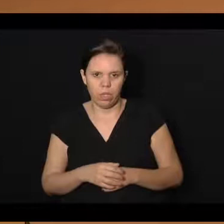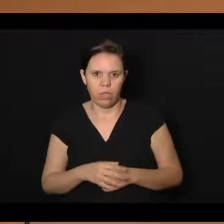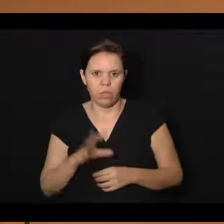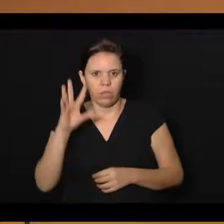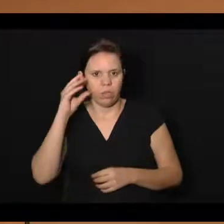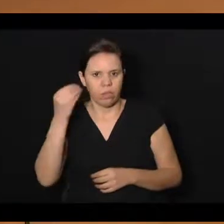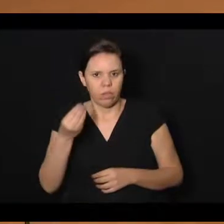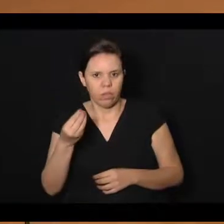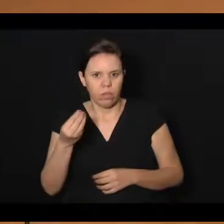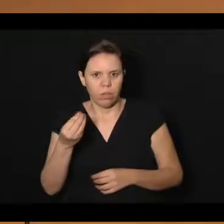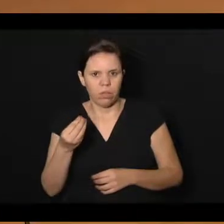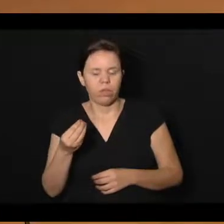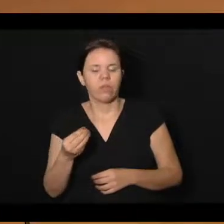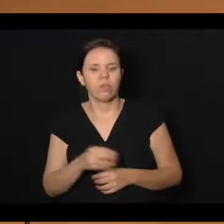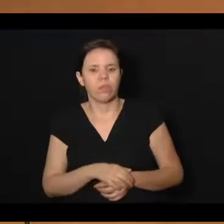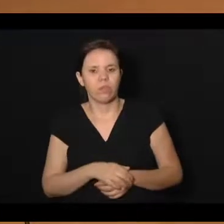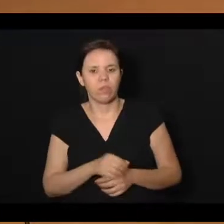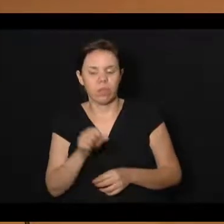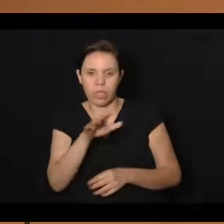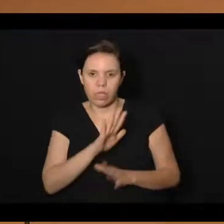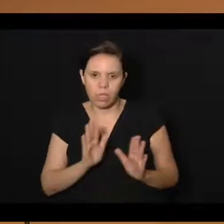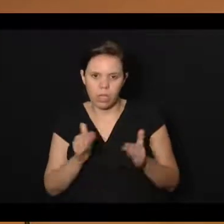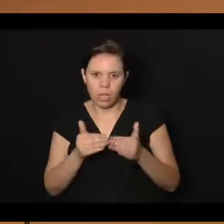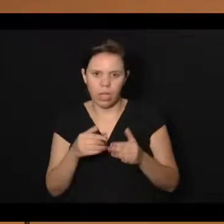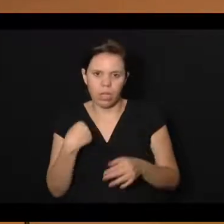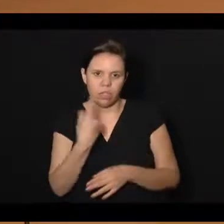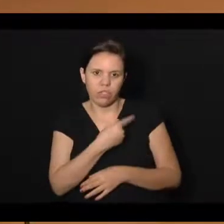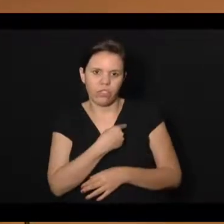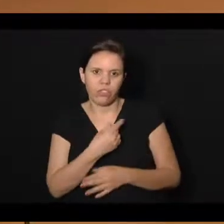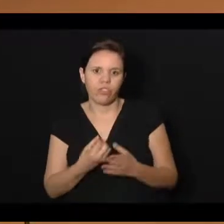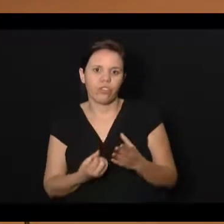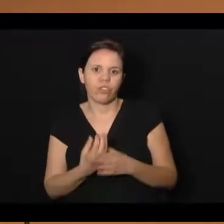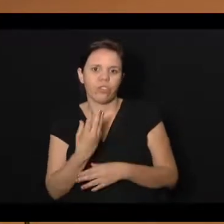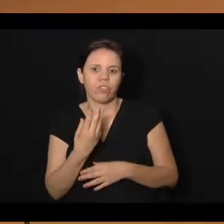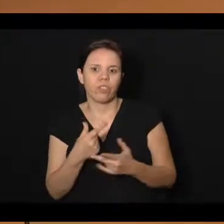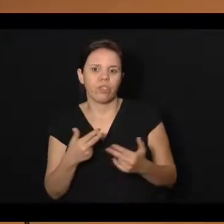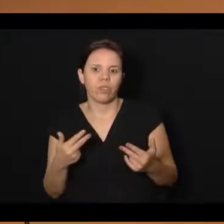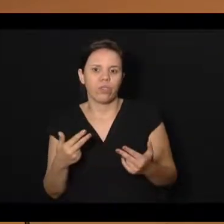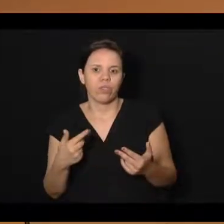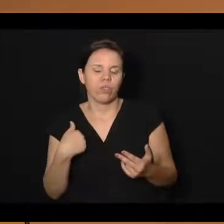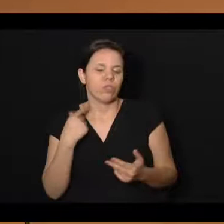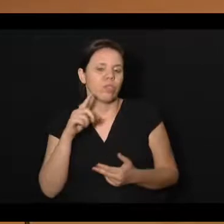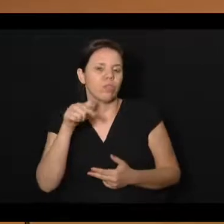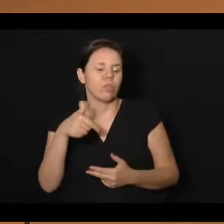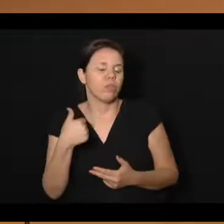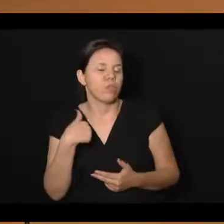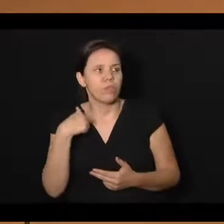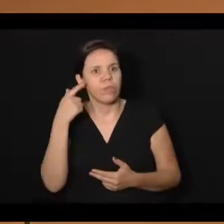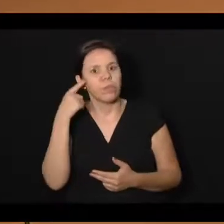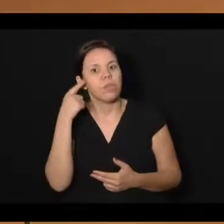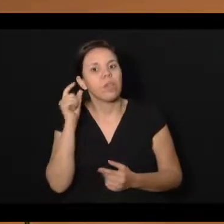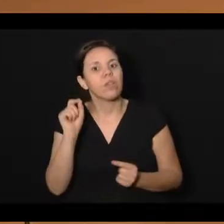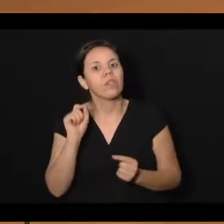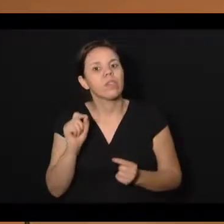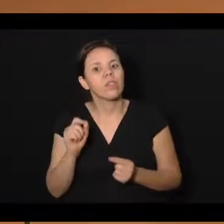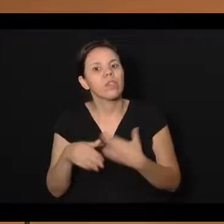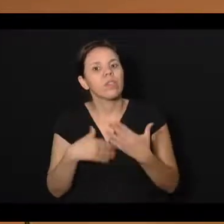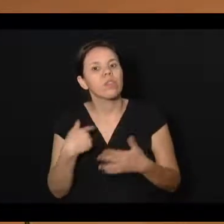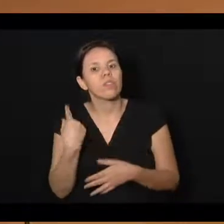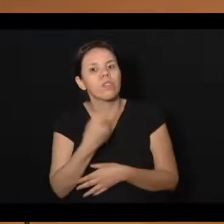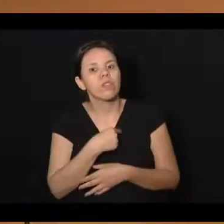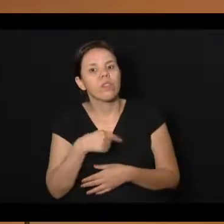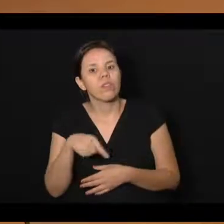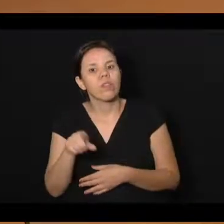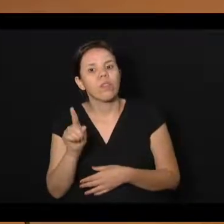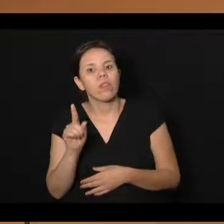desse segmento porque senão a gente cria coisas que depois quem vai lidar com esses dias somos nós lá na